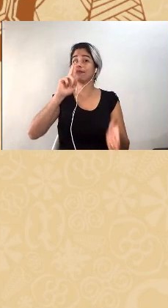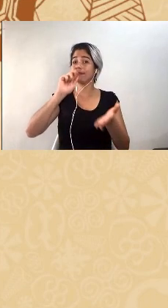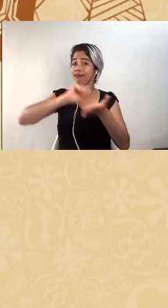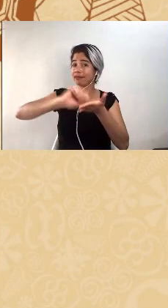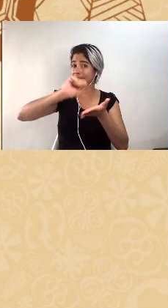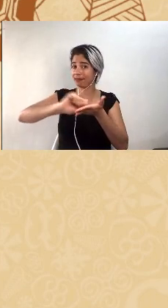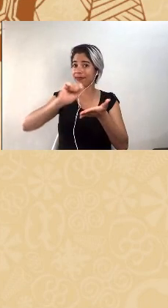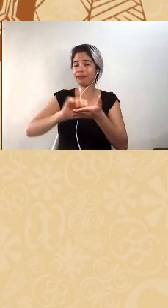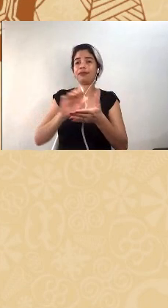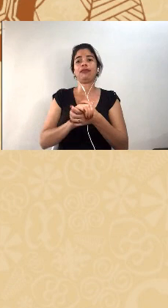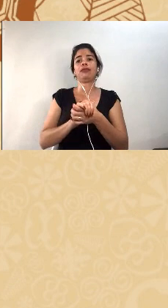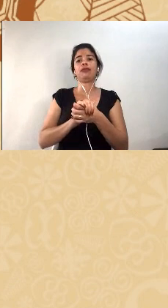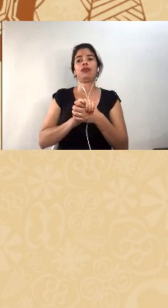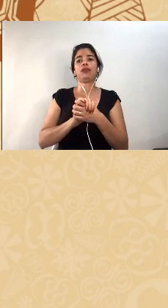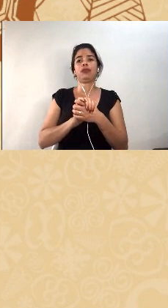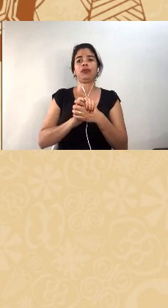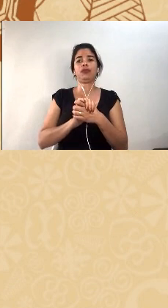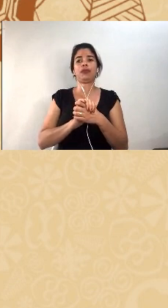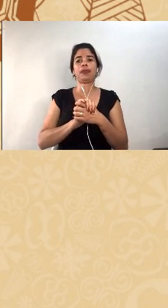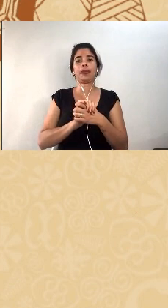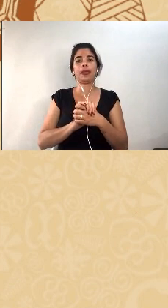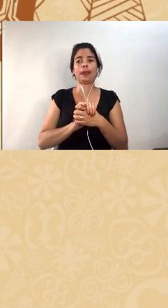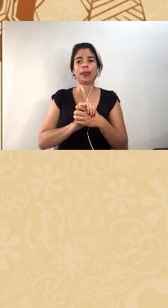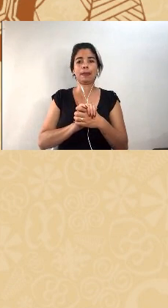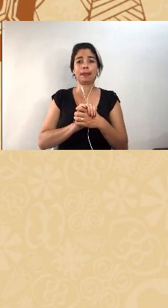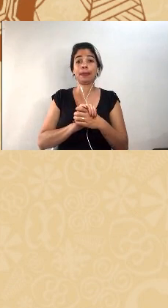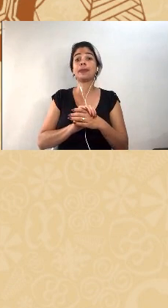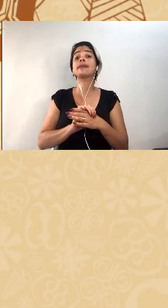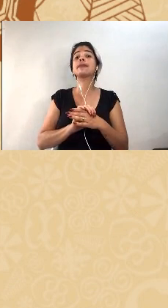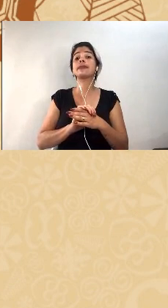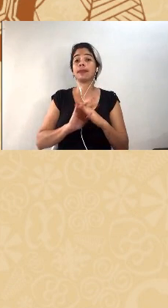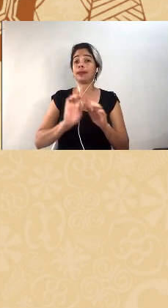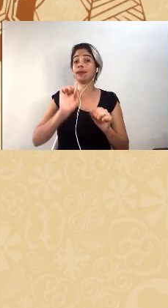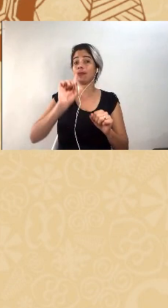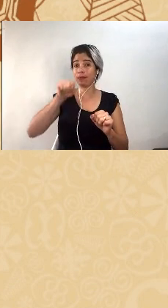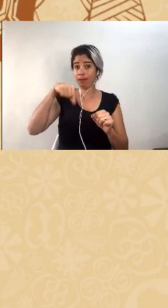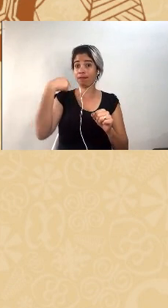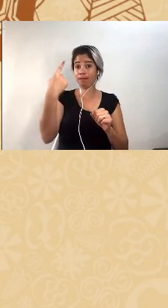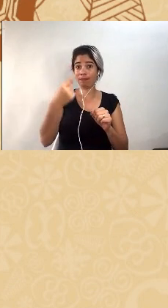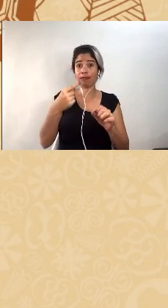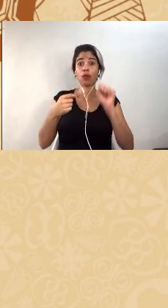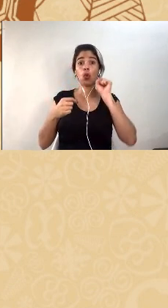Rob, acho que você não está muito bem, não. Próxima.